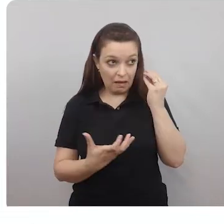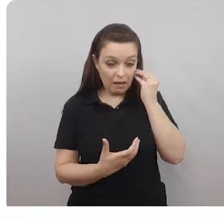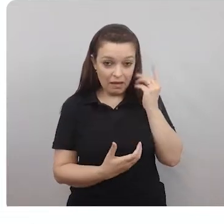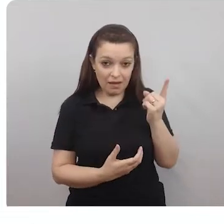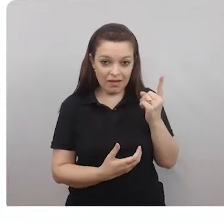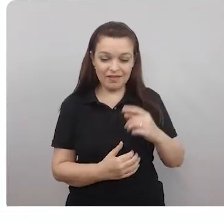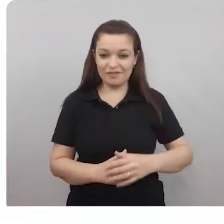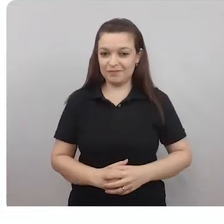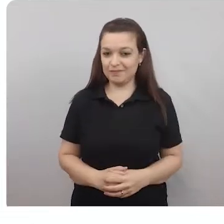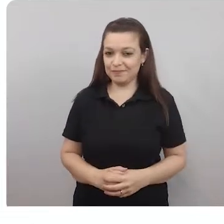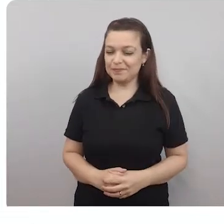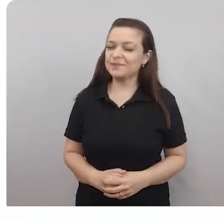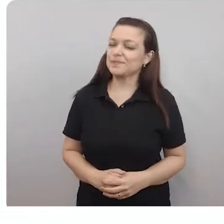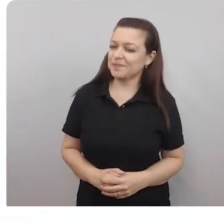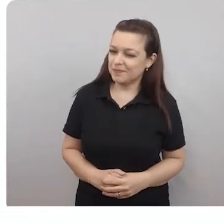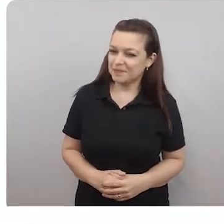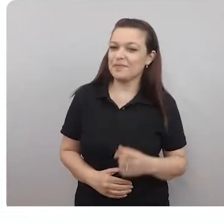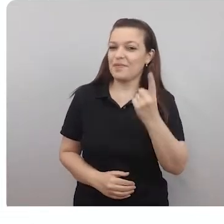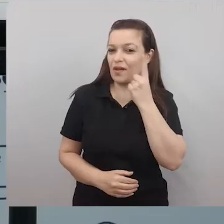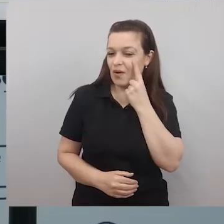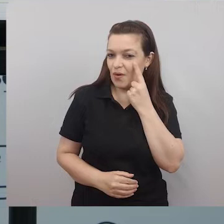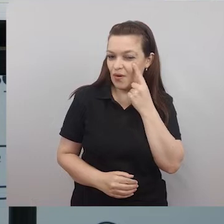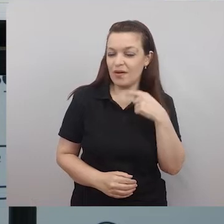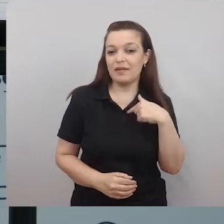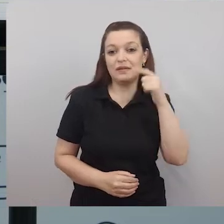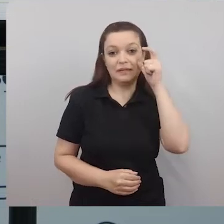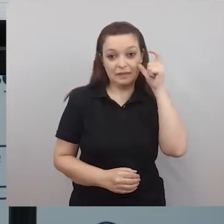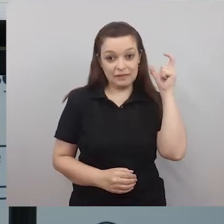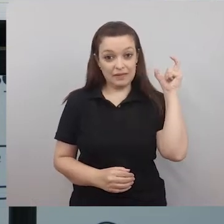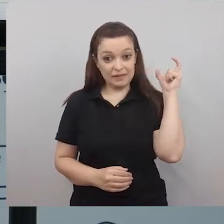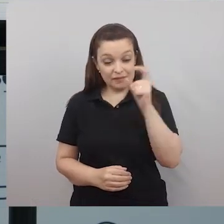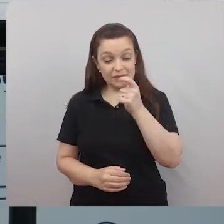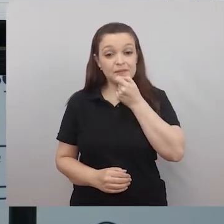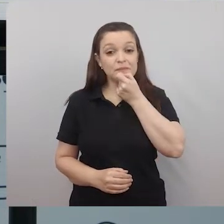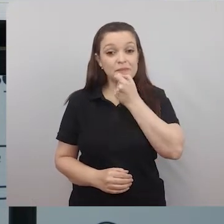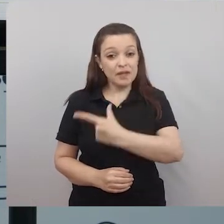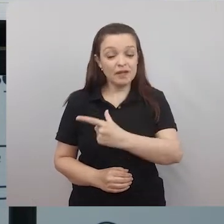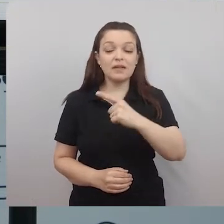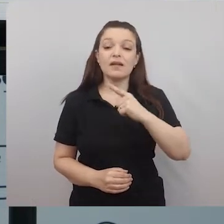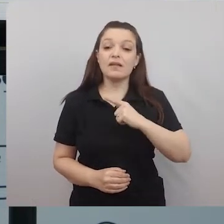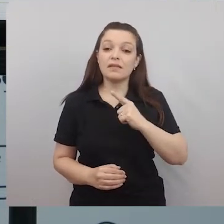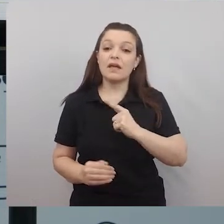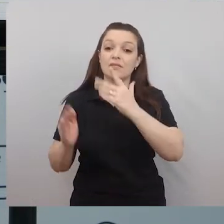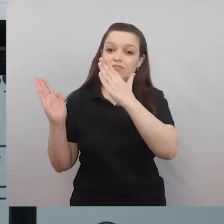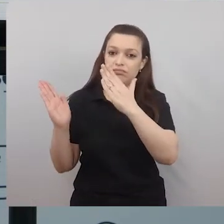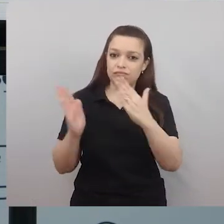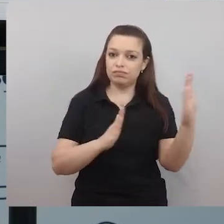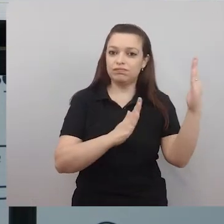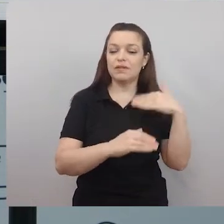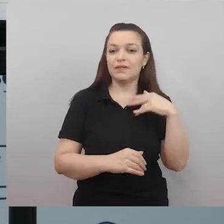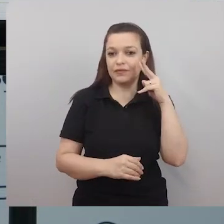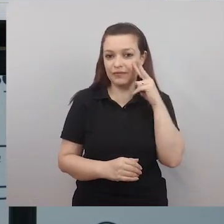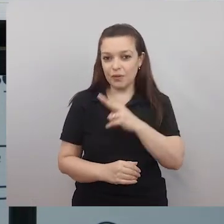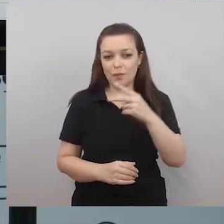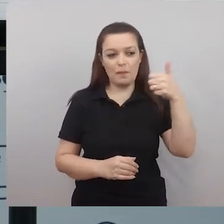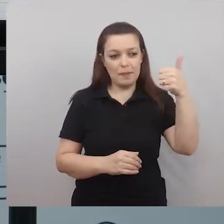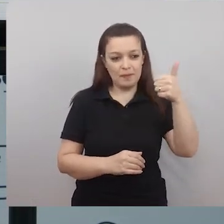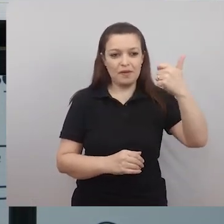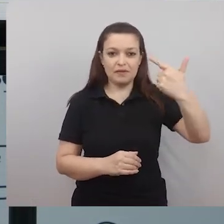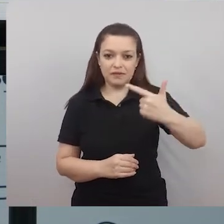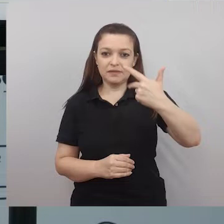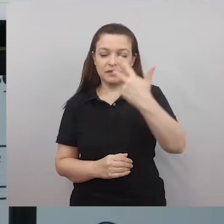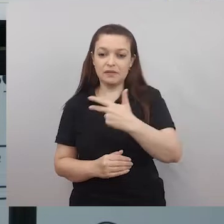provar? Olha só que tirinha interessante! Ela tem uma sequência,